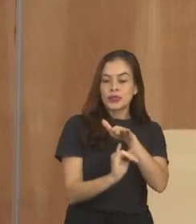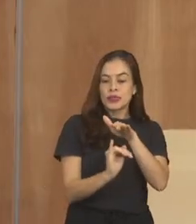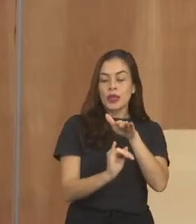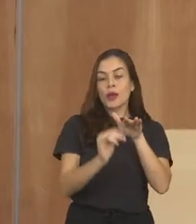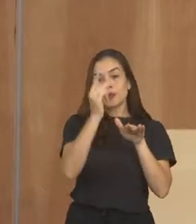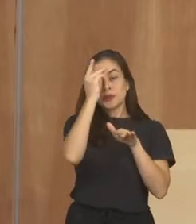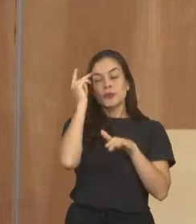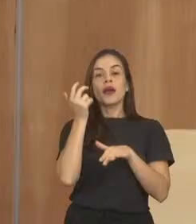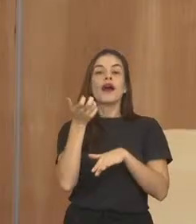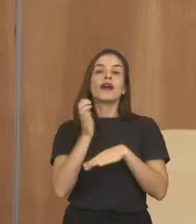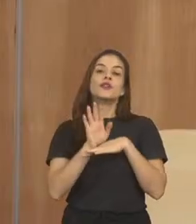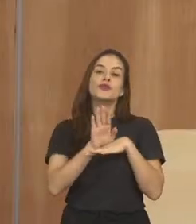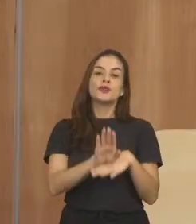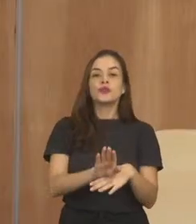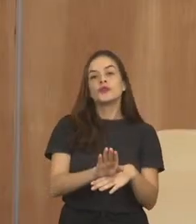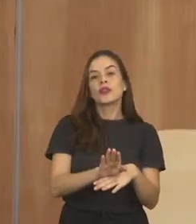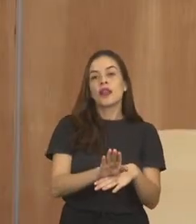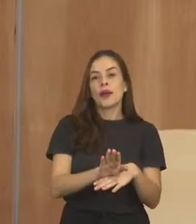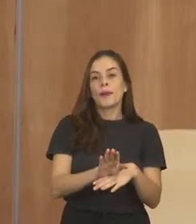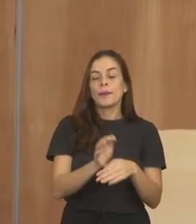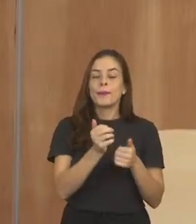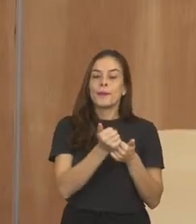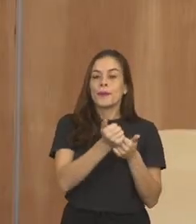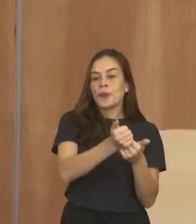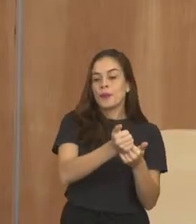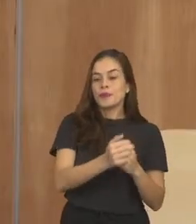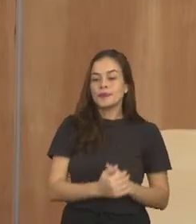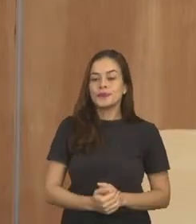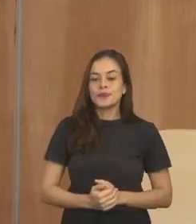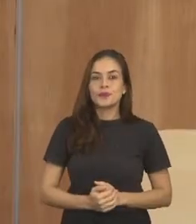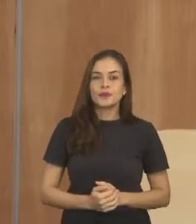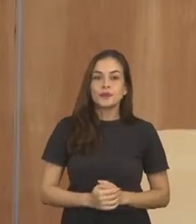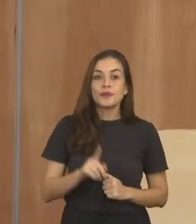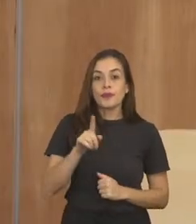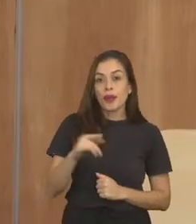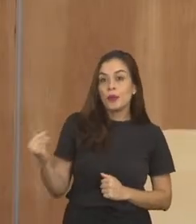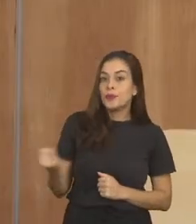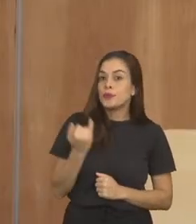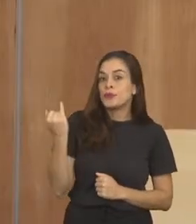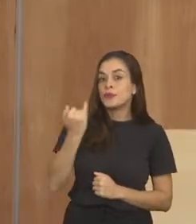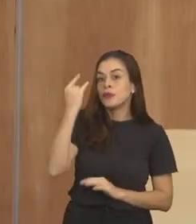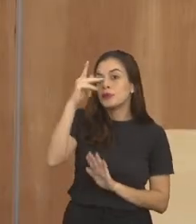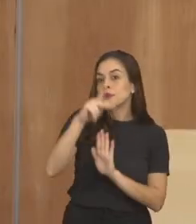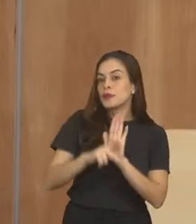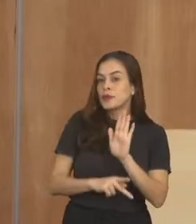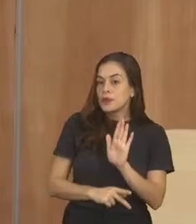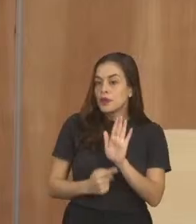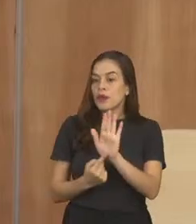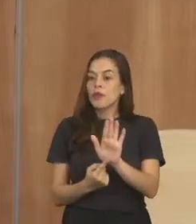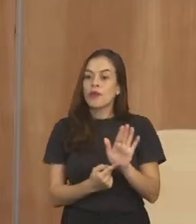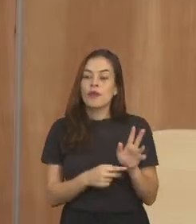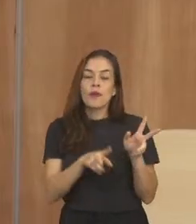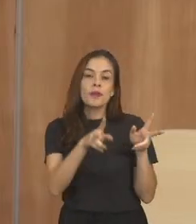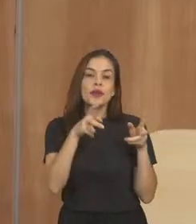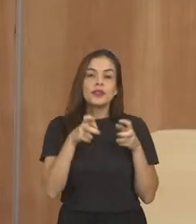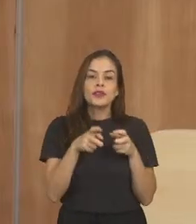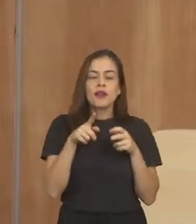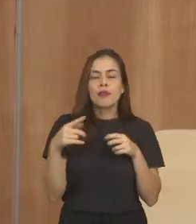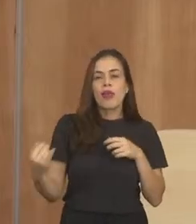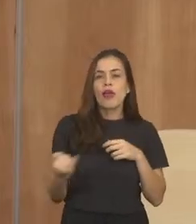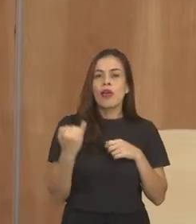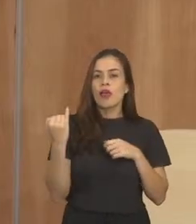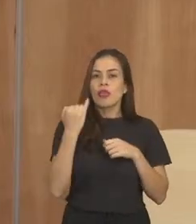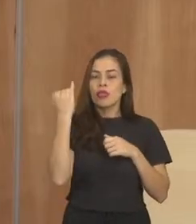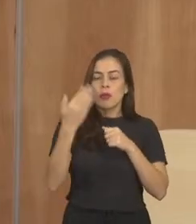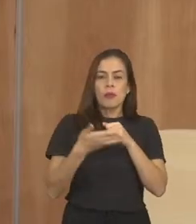queiram ajudar e queiram auxiliar. Então é um importante projeto que a gente vê uma questão que é fundamental, além de